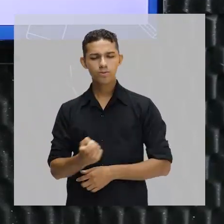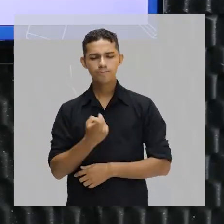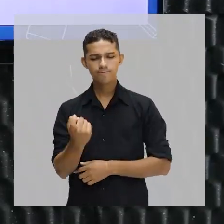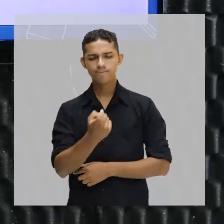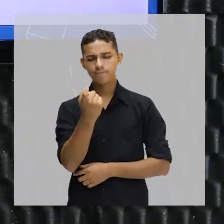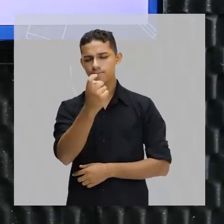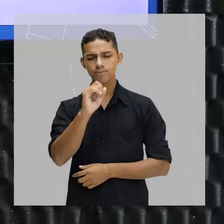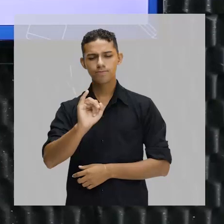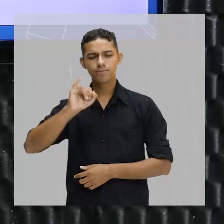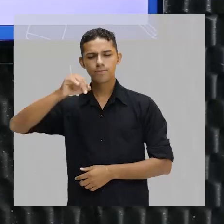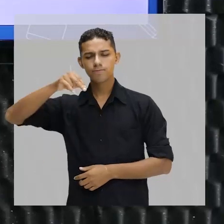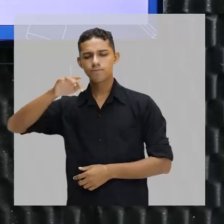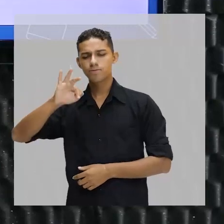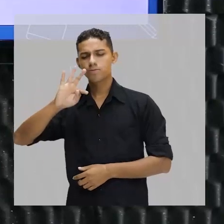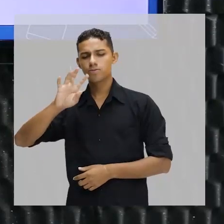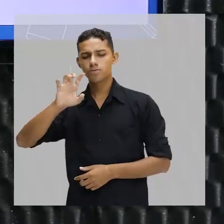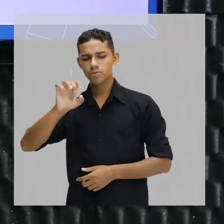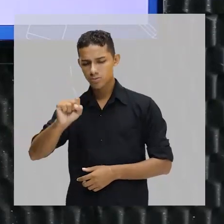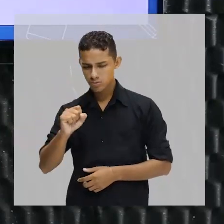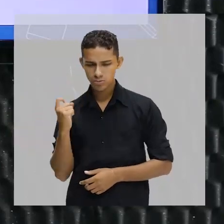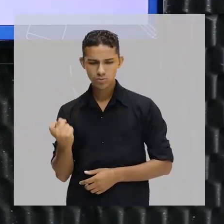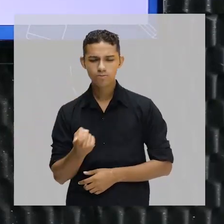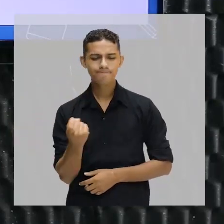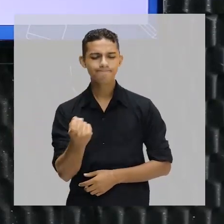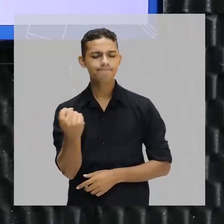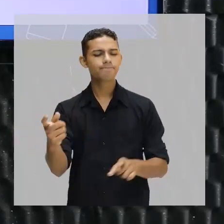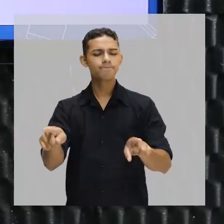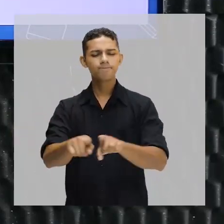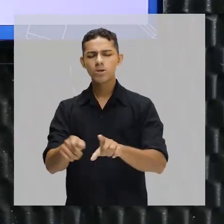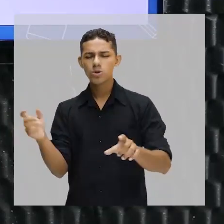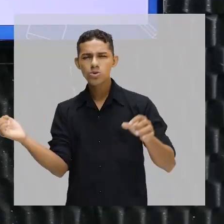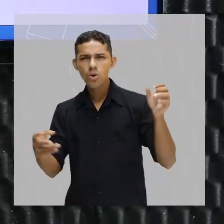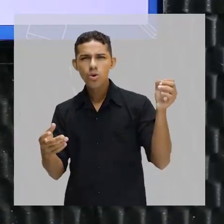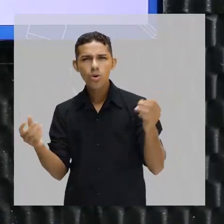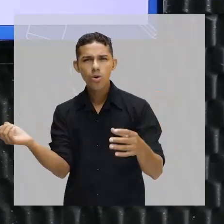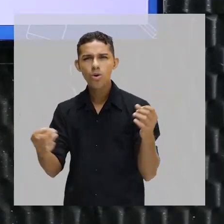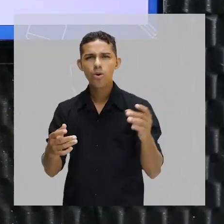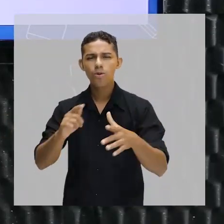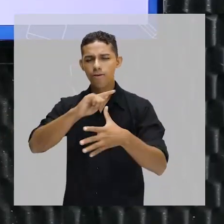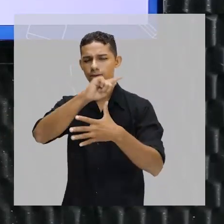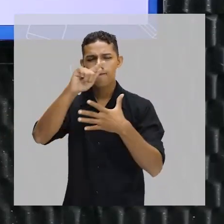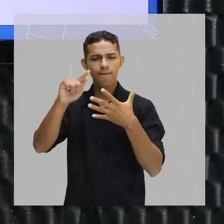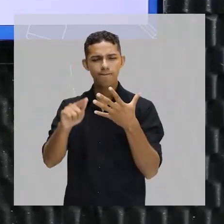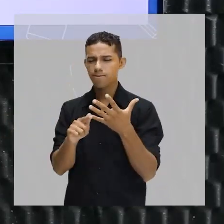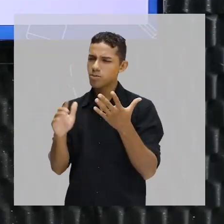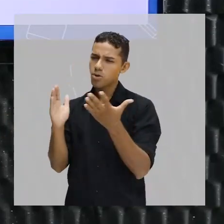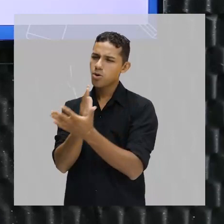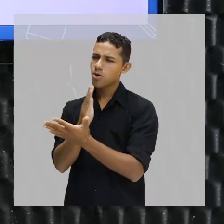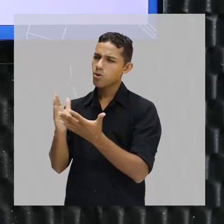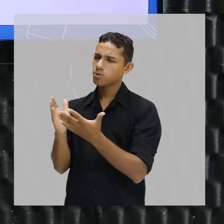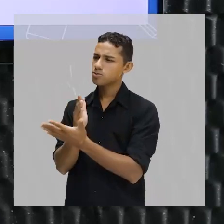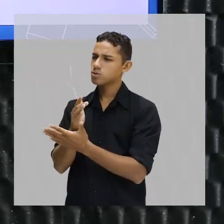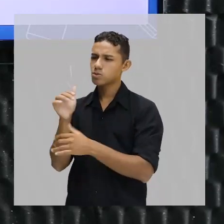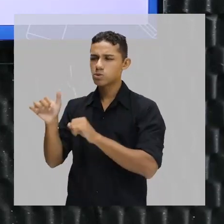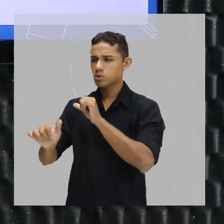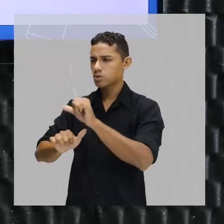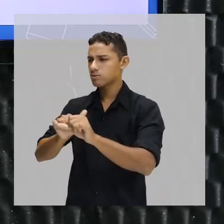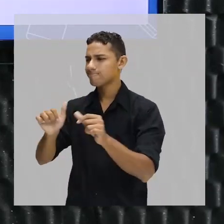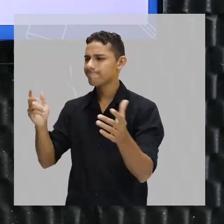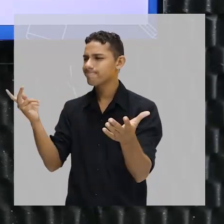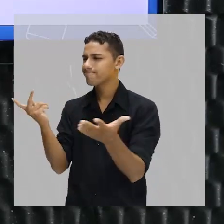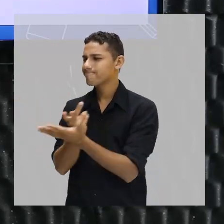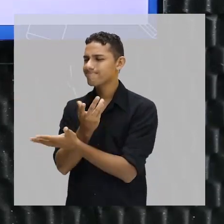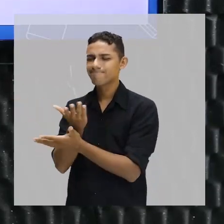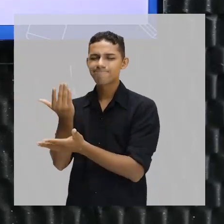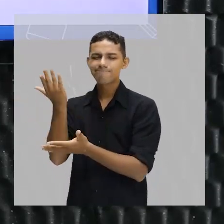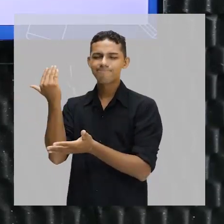quê? Porque o tempo todo estão surgindo novos gêneros e outros vão entrando em desuso. Então, os gêneros textuais